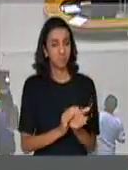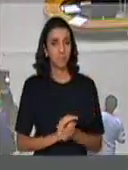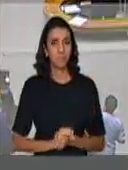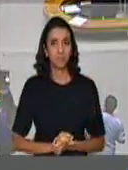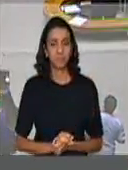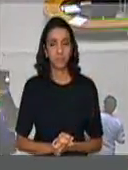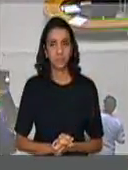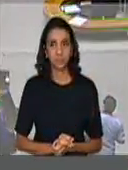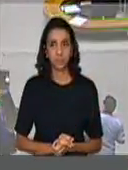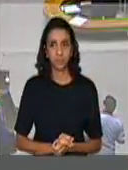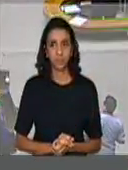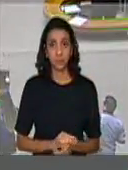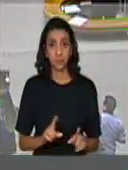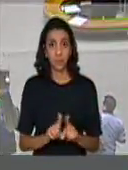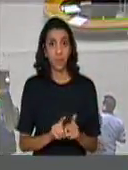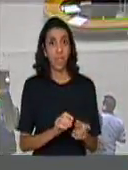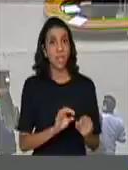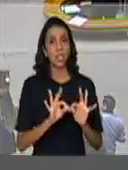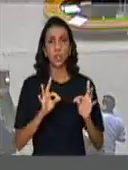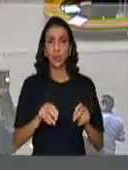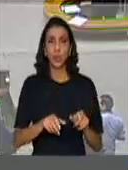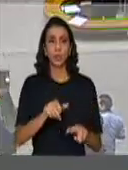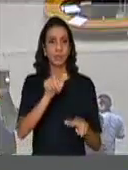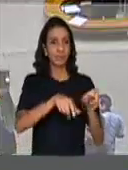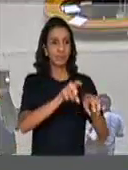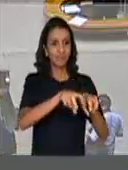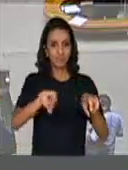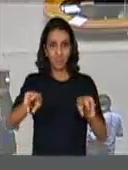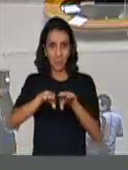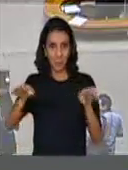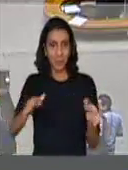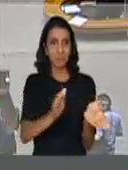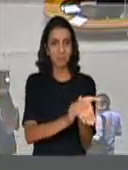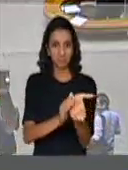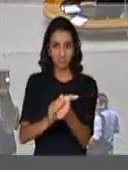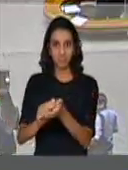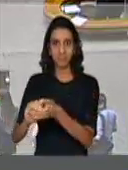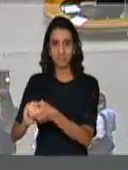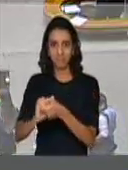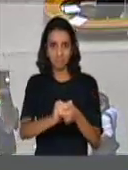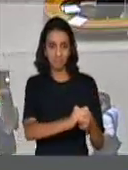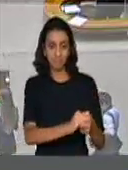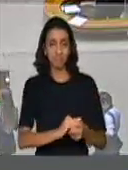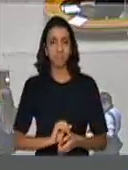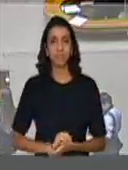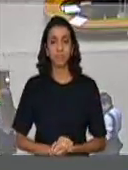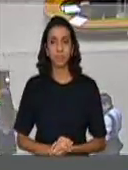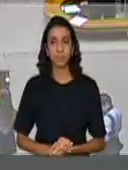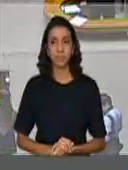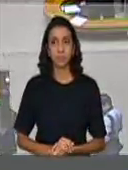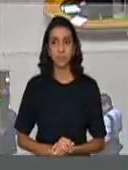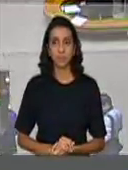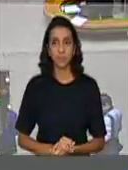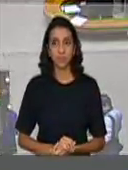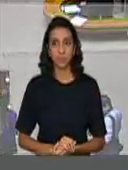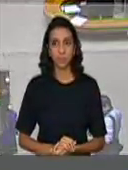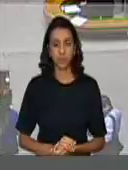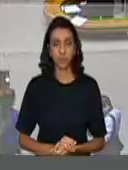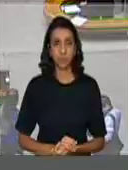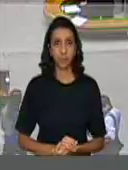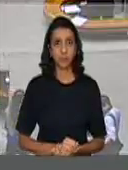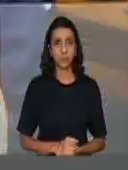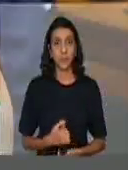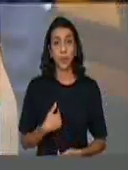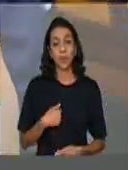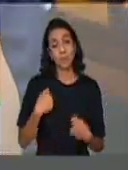Em seu nome, cumprimento todos da mesa, parabéns. Quero, não poderia aqui deixar de externar a